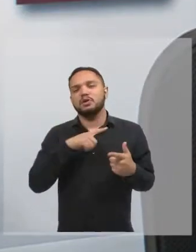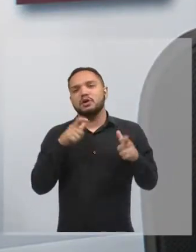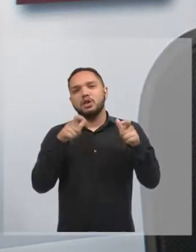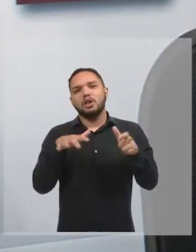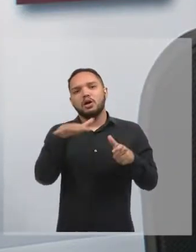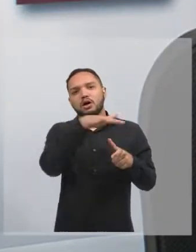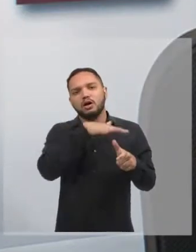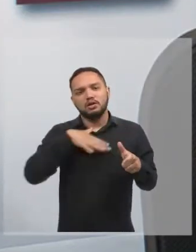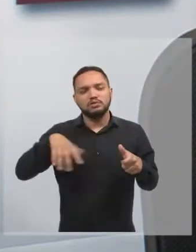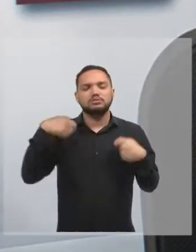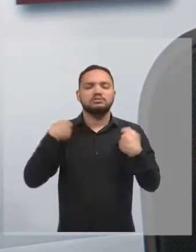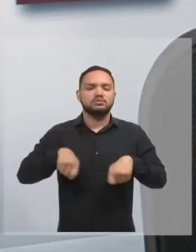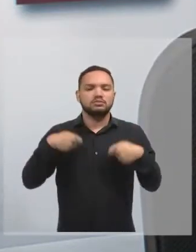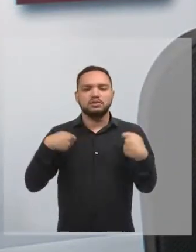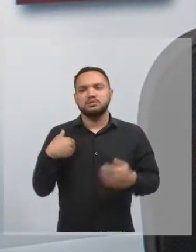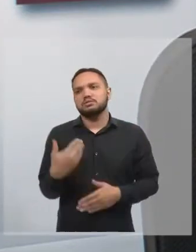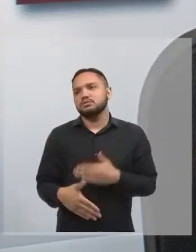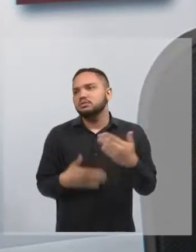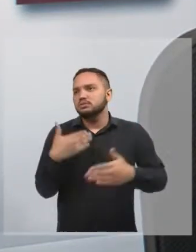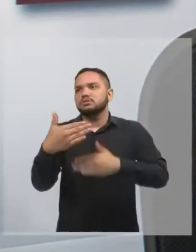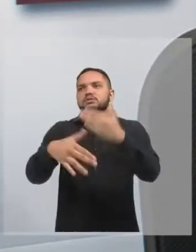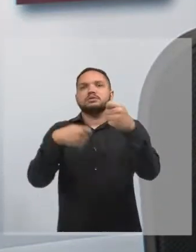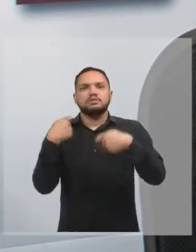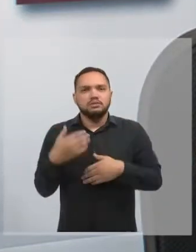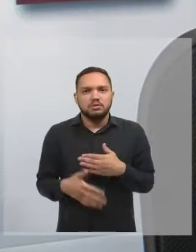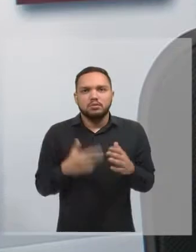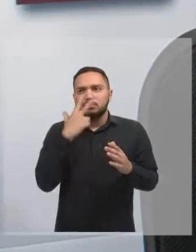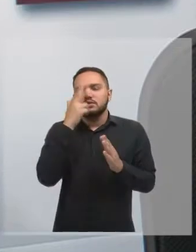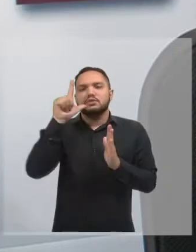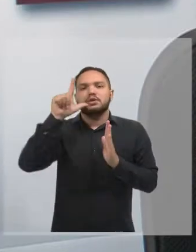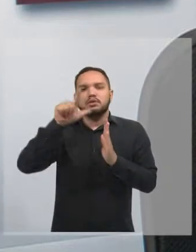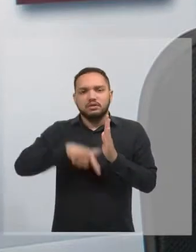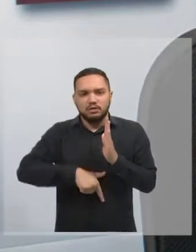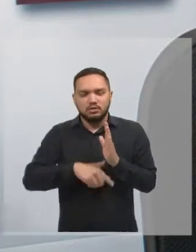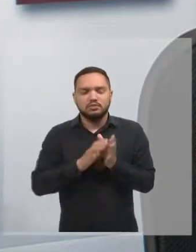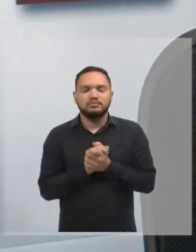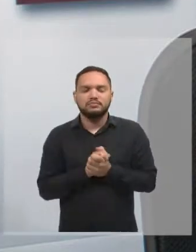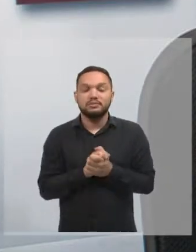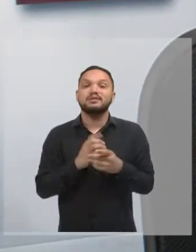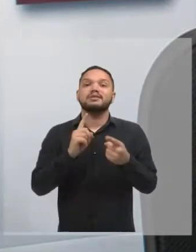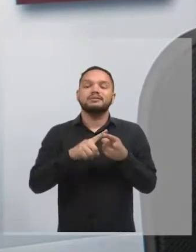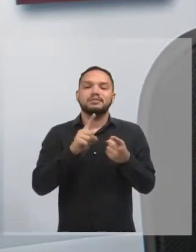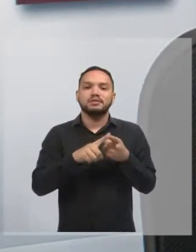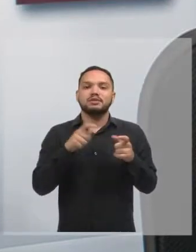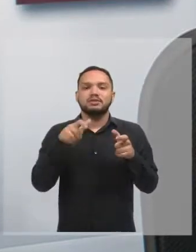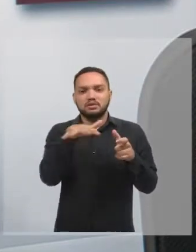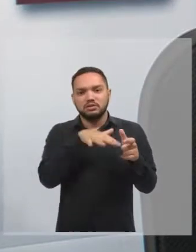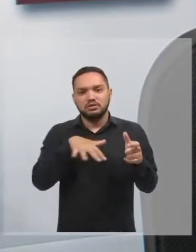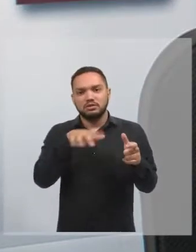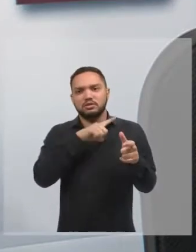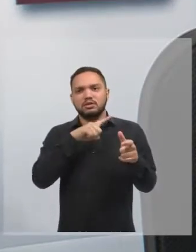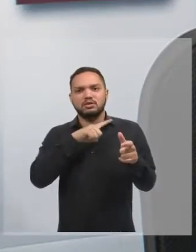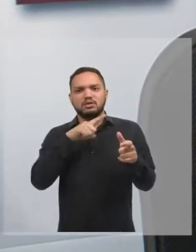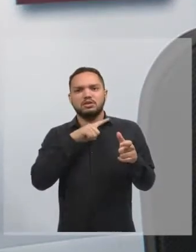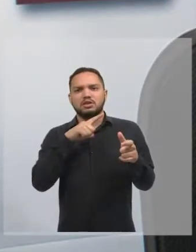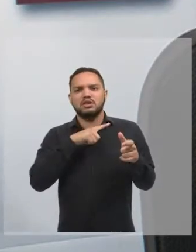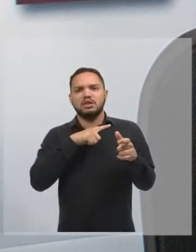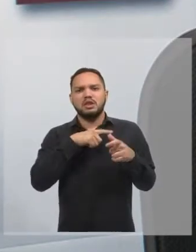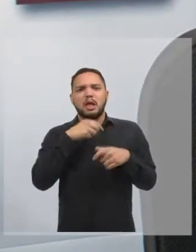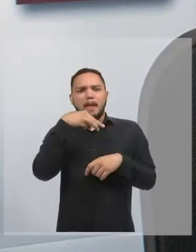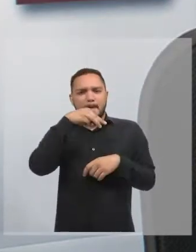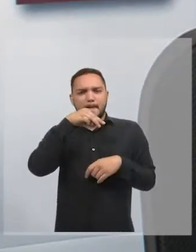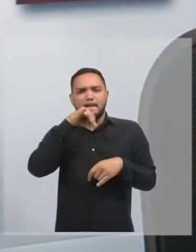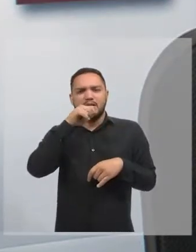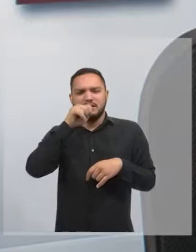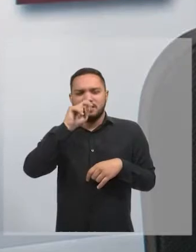uma região que ainda precisa se desenvolver muito. E é uma região também que tem reservas minerais